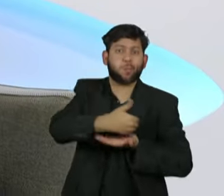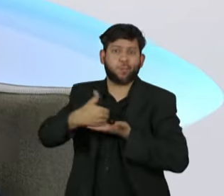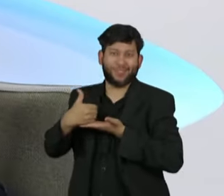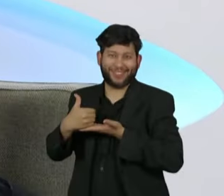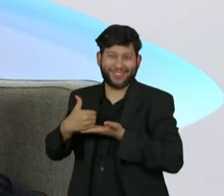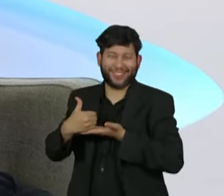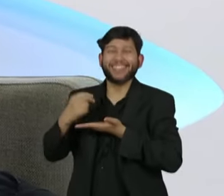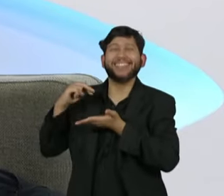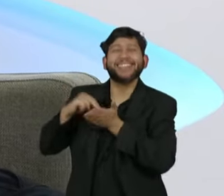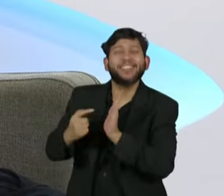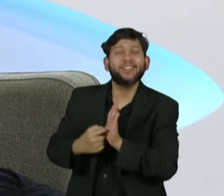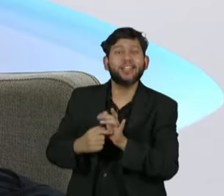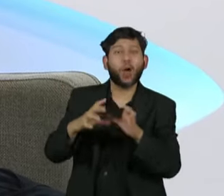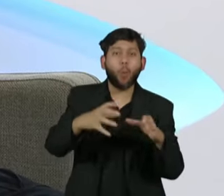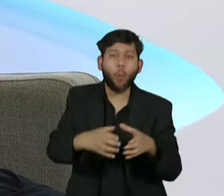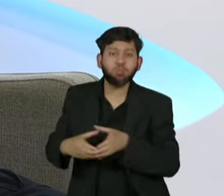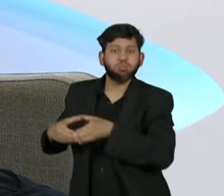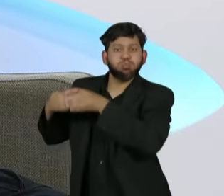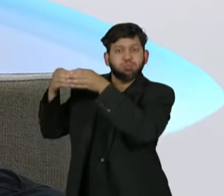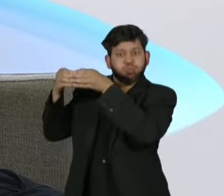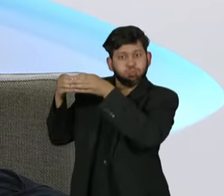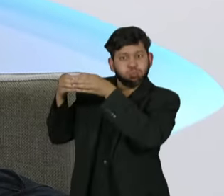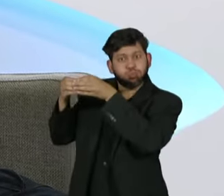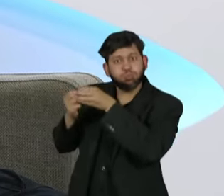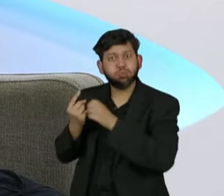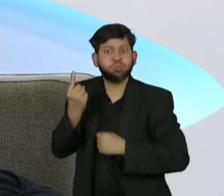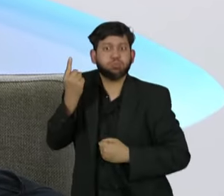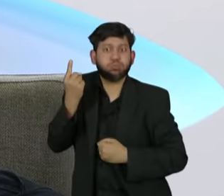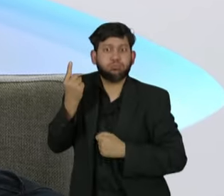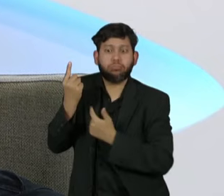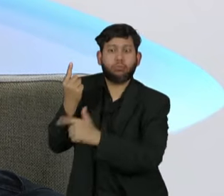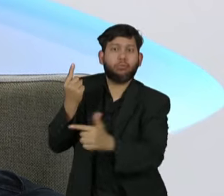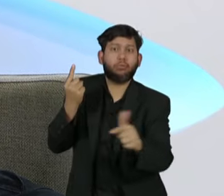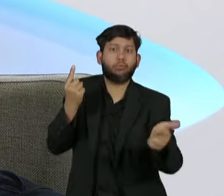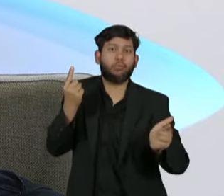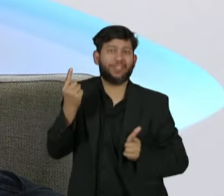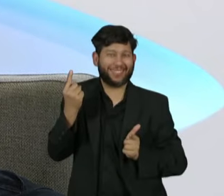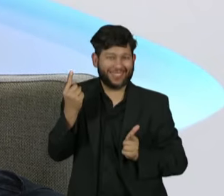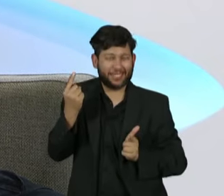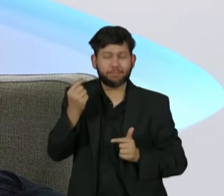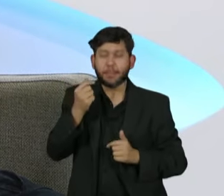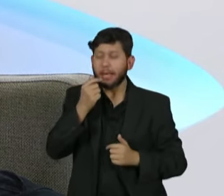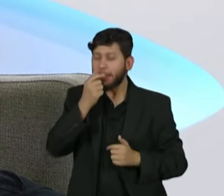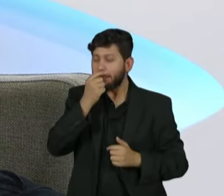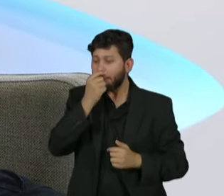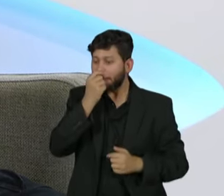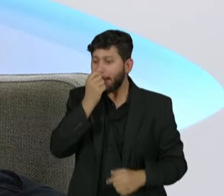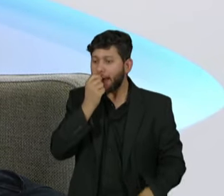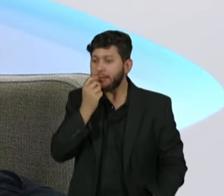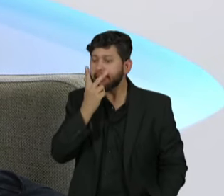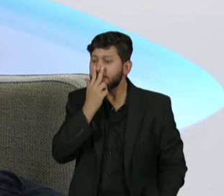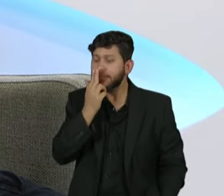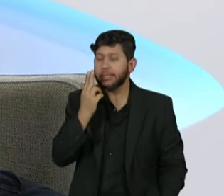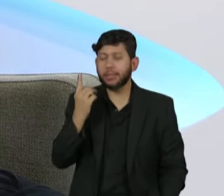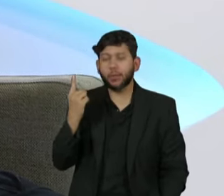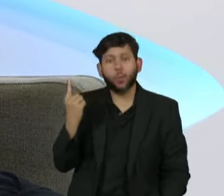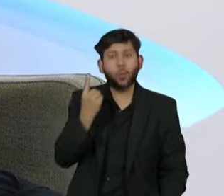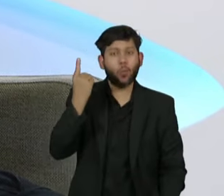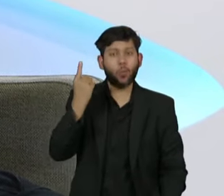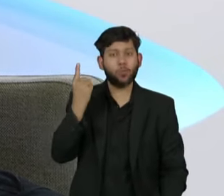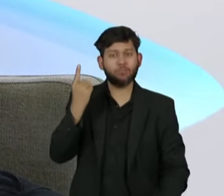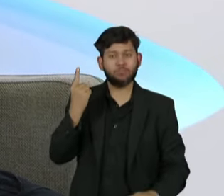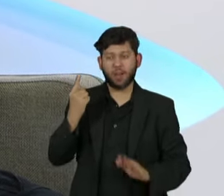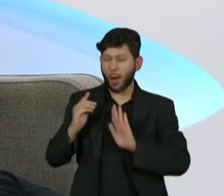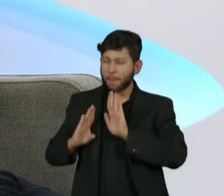processo de concentração natural onde alguém que se estabelece para